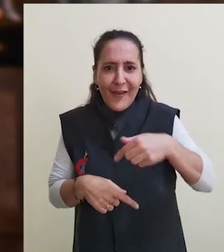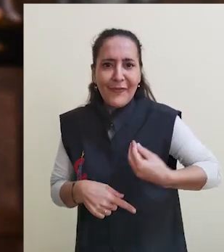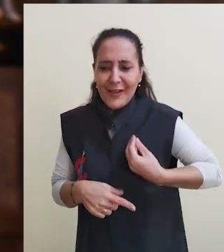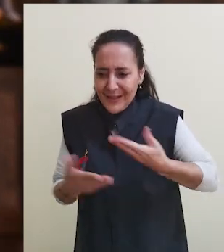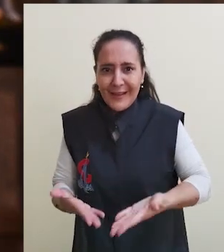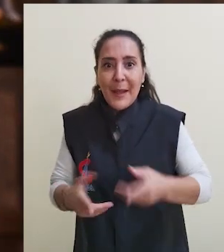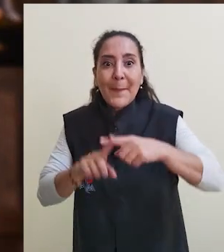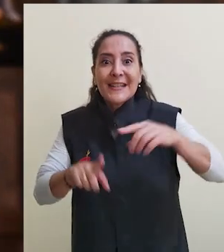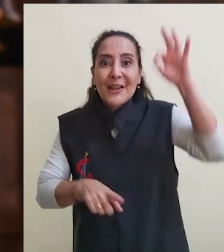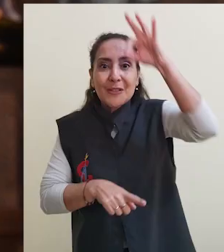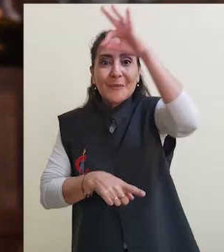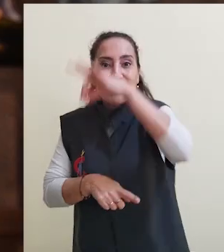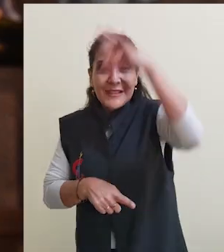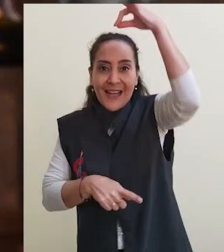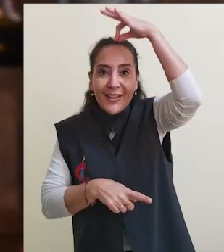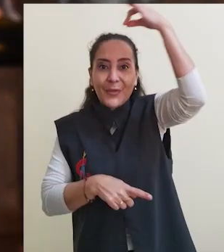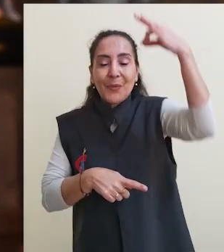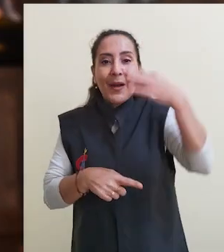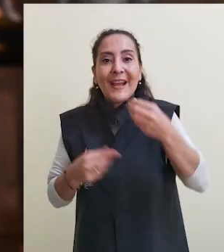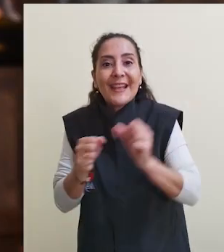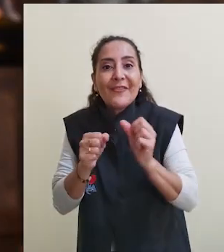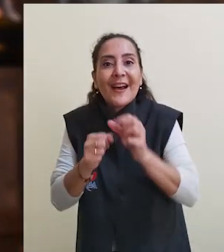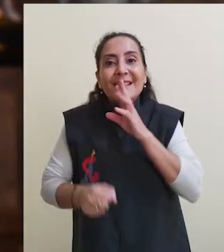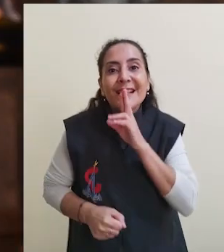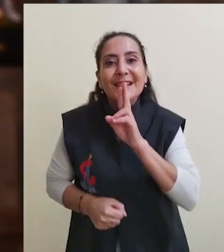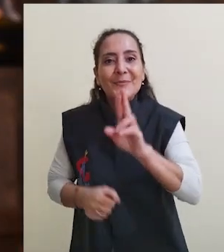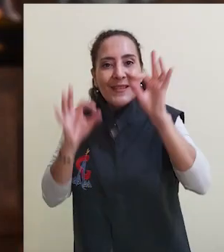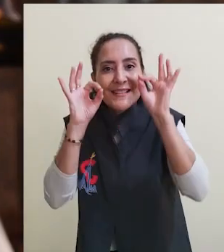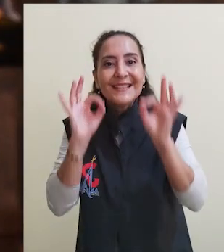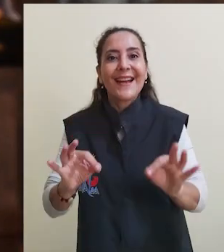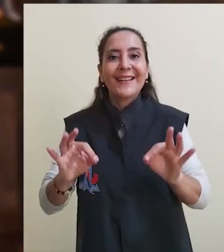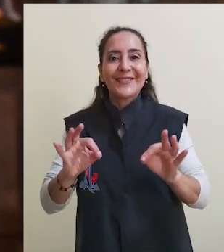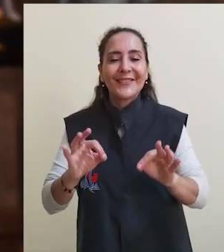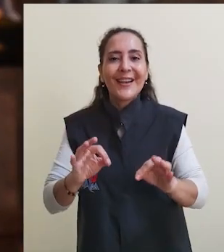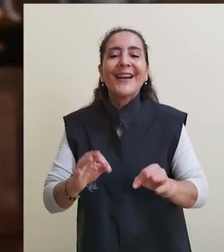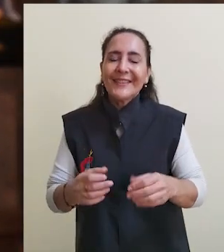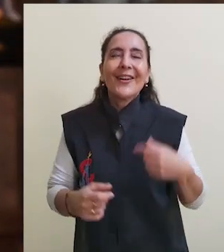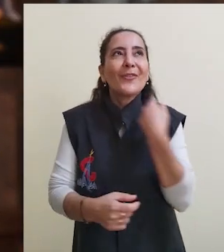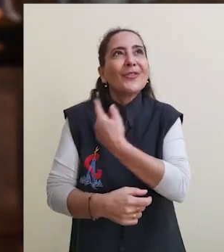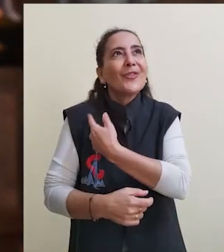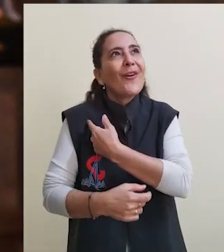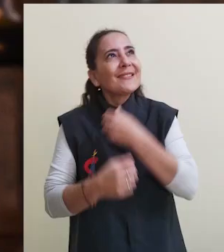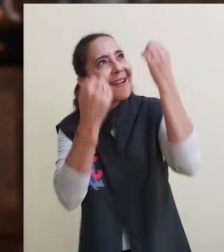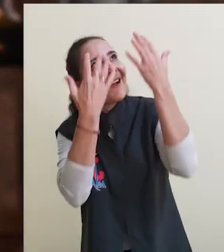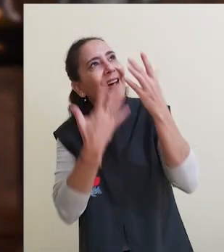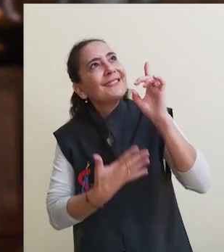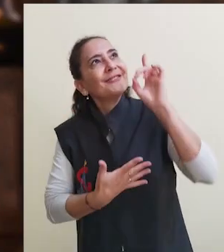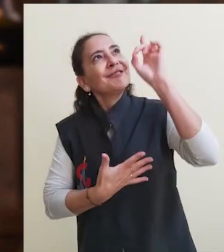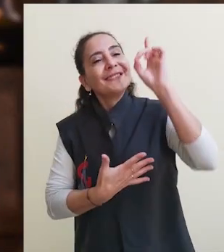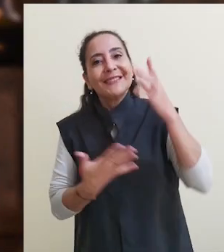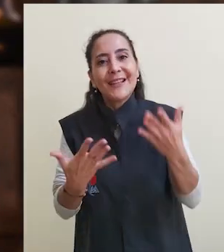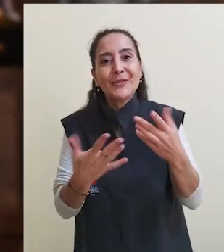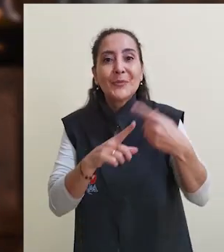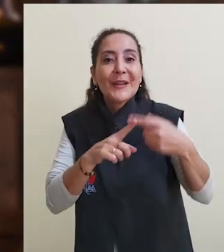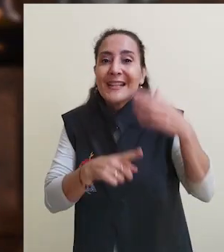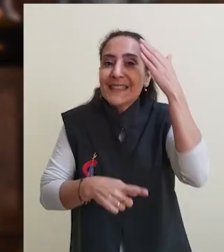uma graça. Meus irmãos, ser cristão é uma graça dada pelo céu. A gente não pode viver um cristianismo só